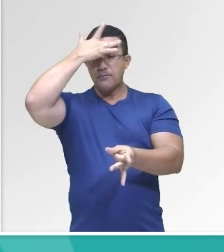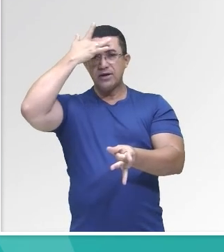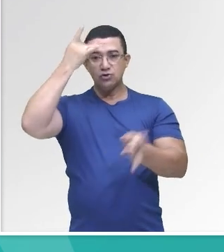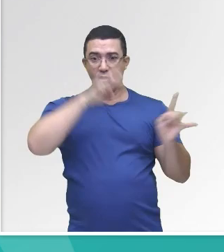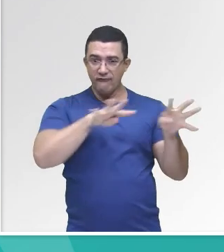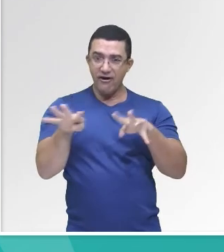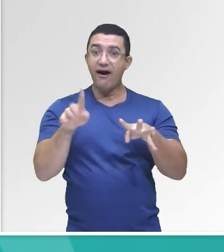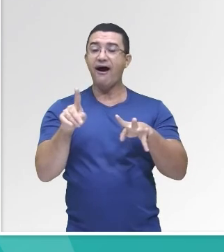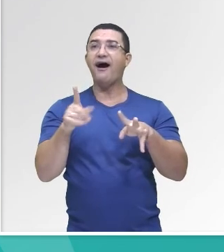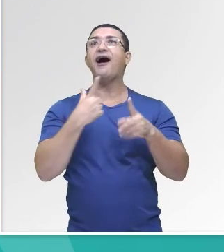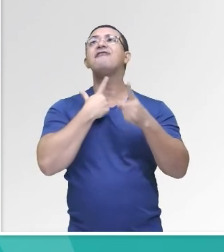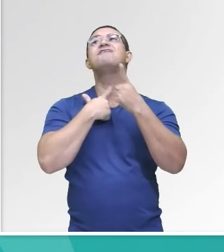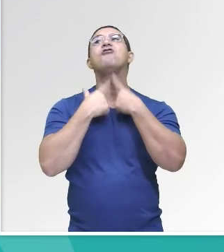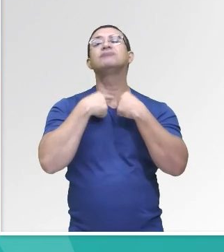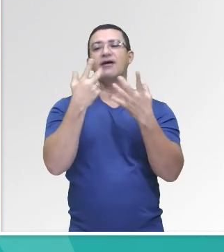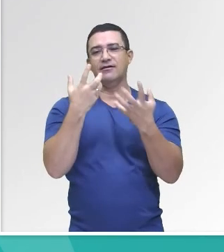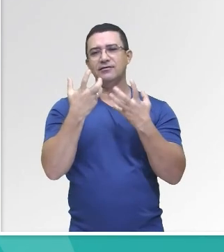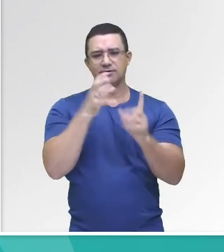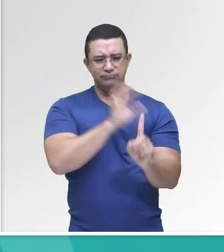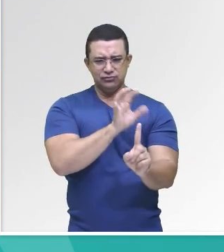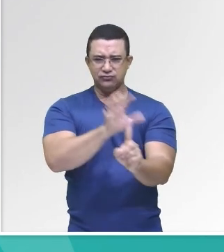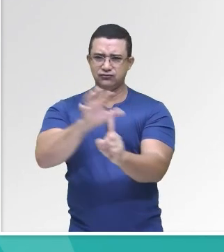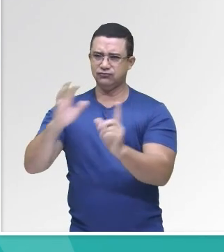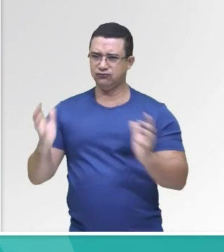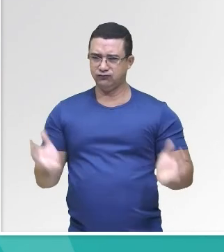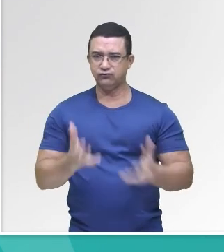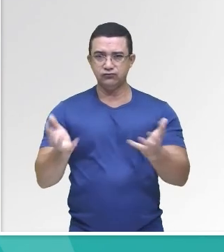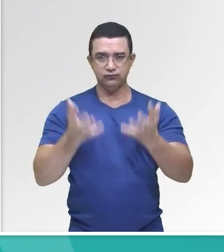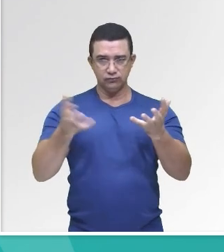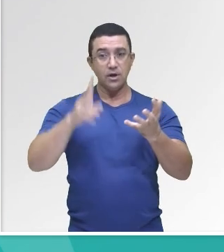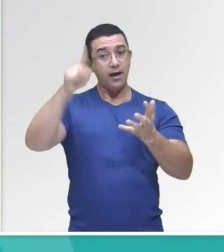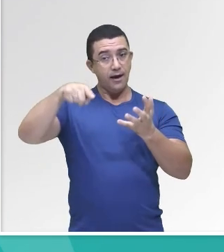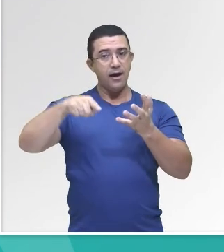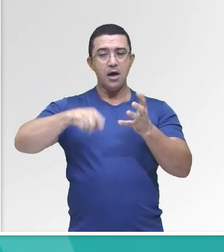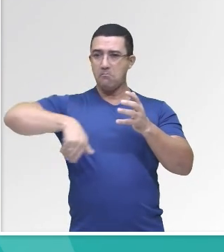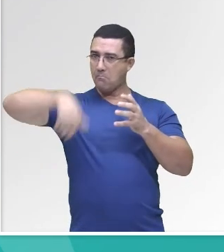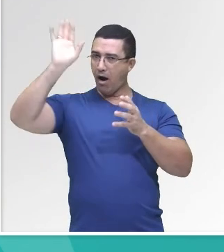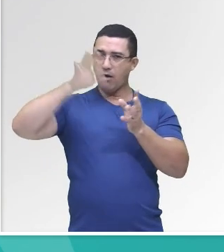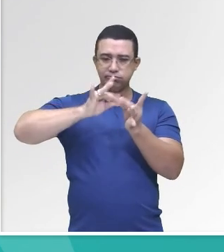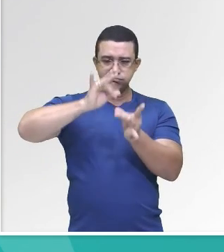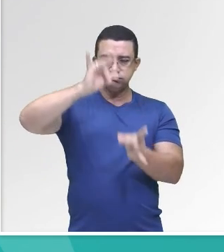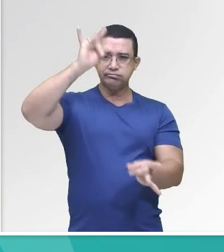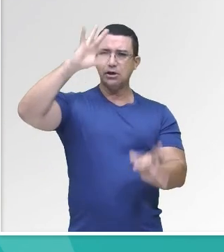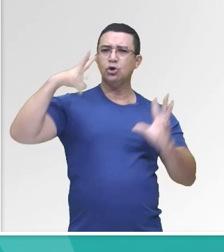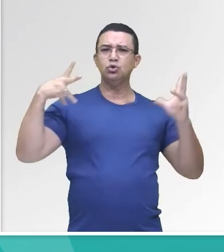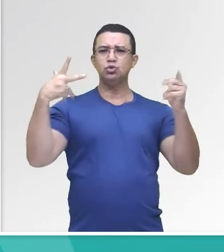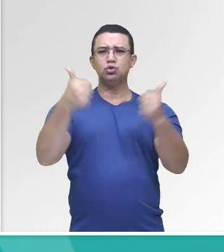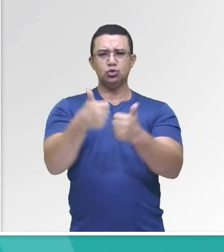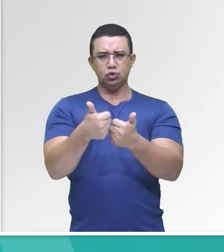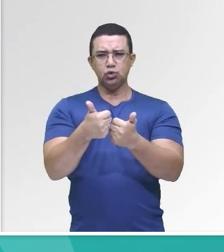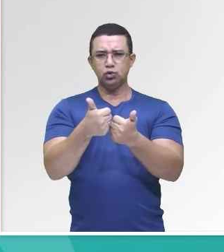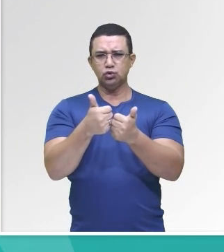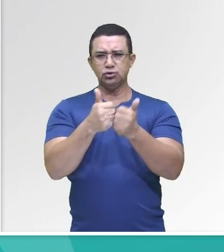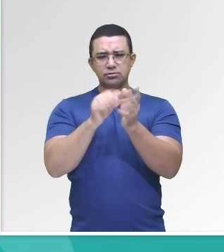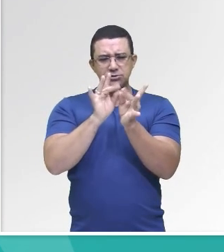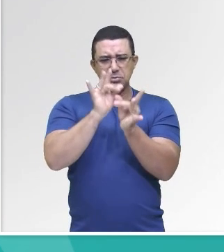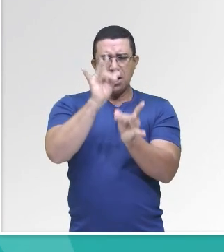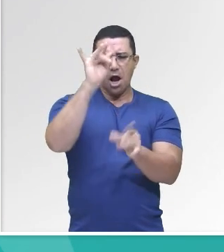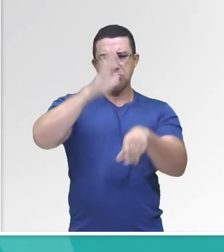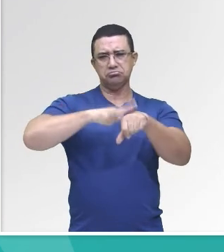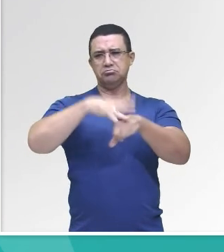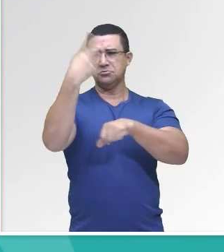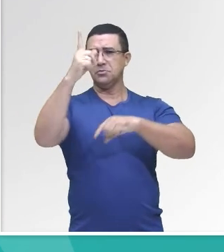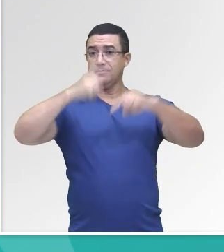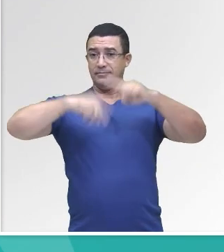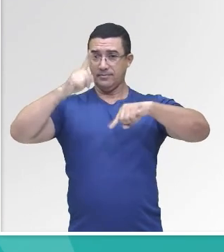textos costumam ser mais descritivos e indicam todos os atributos do produto ou serviço. Então, você viu